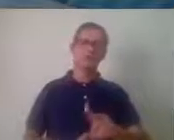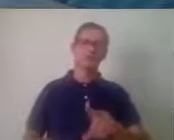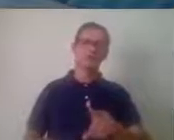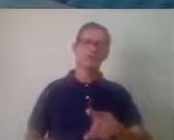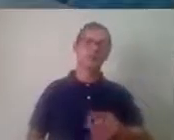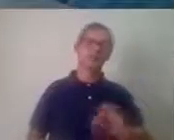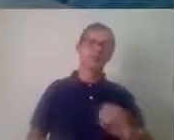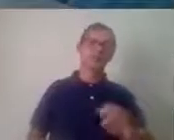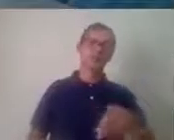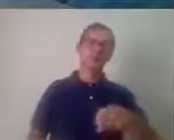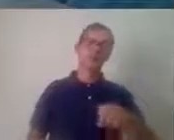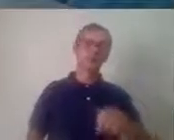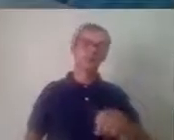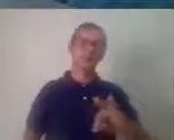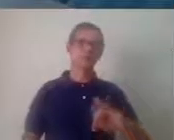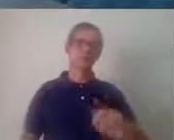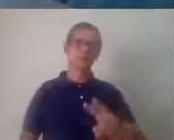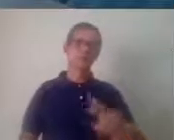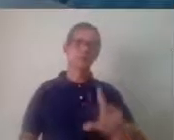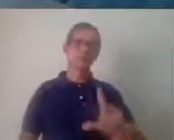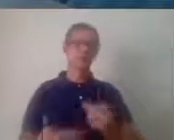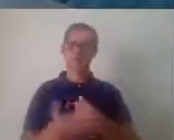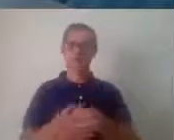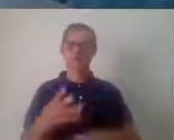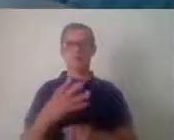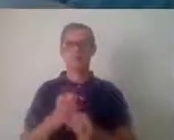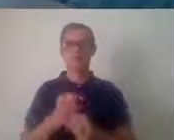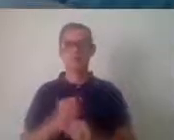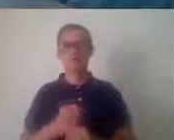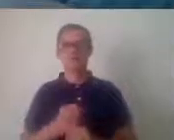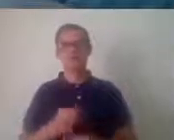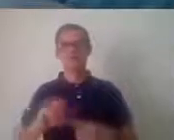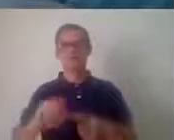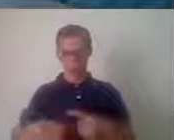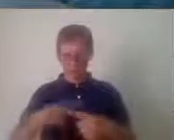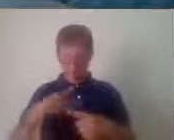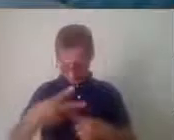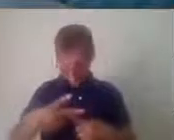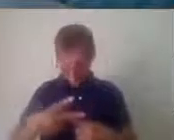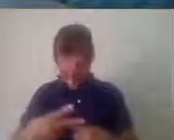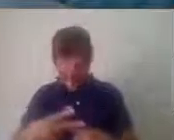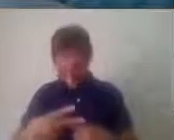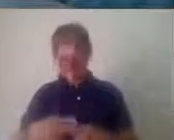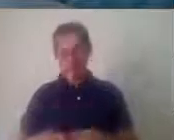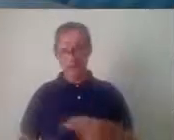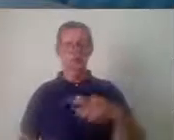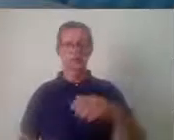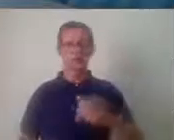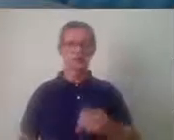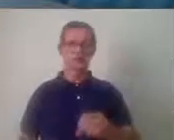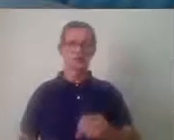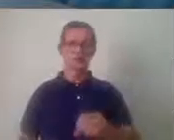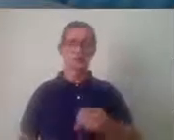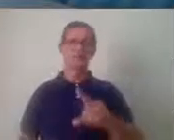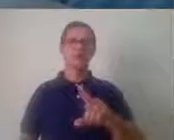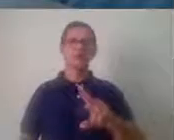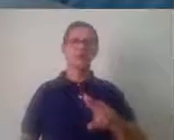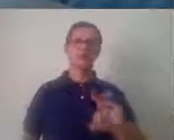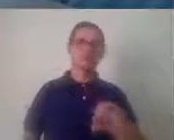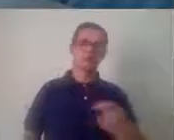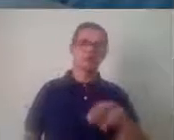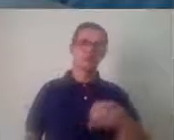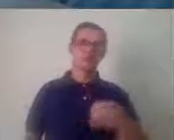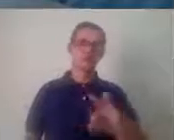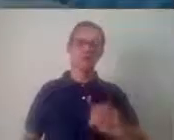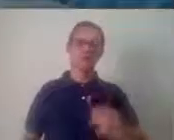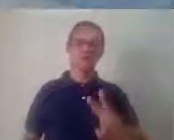viu uma base, você tem uma subtração ou uma soma elevada ao quadrado, produto notável, tá? Vamos aplicar o